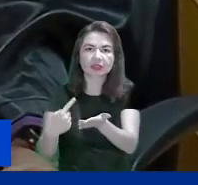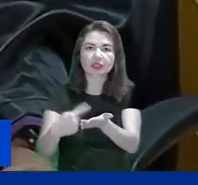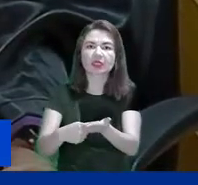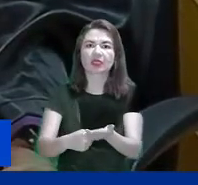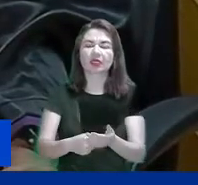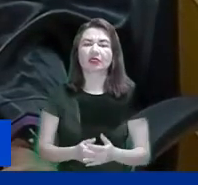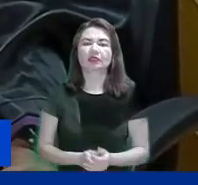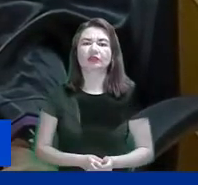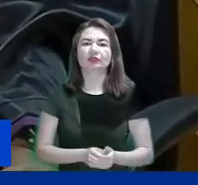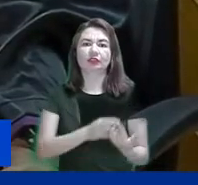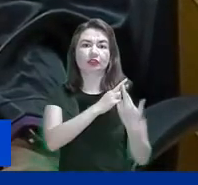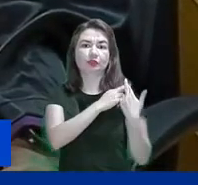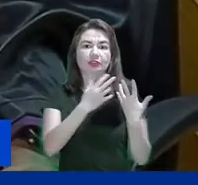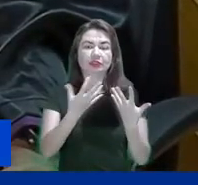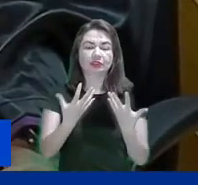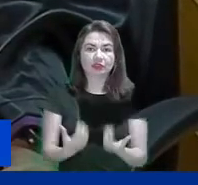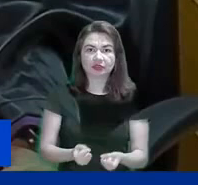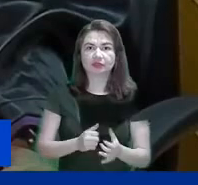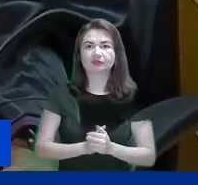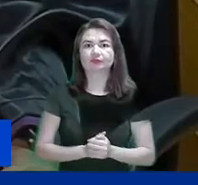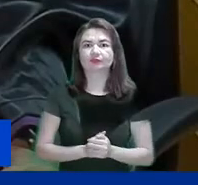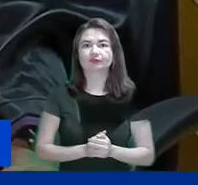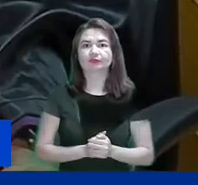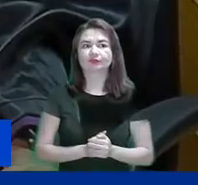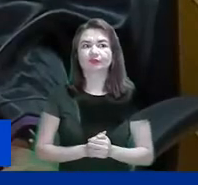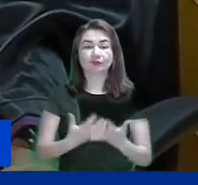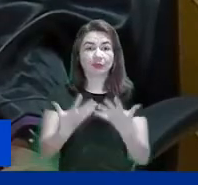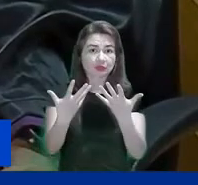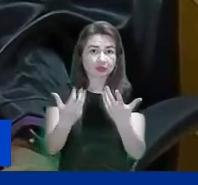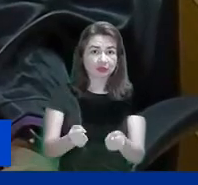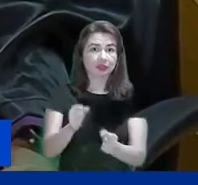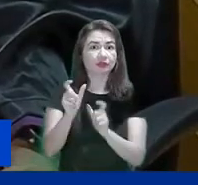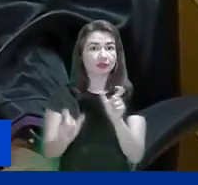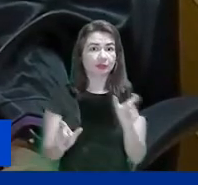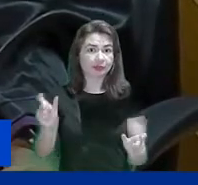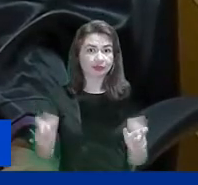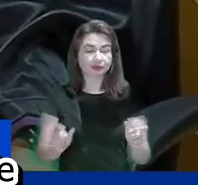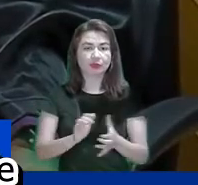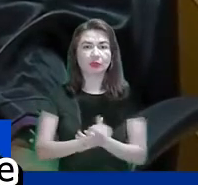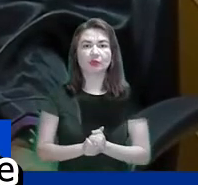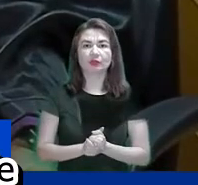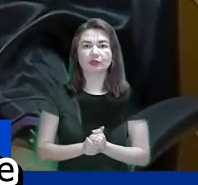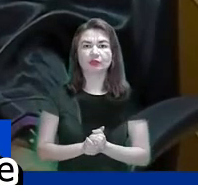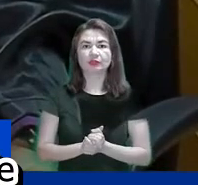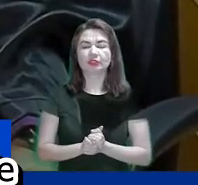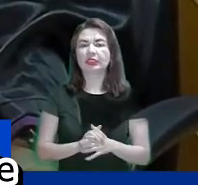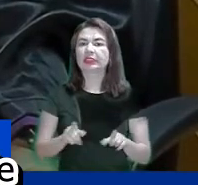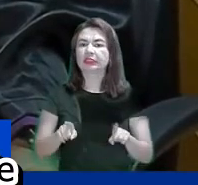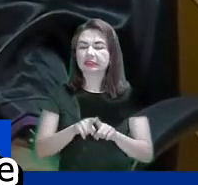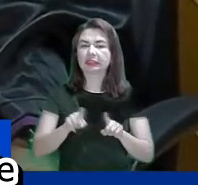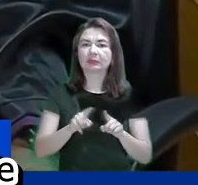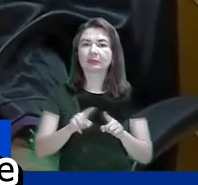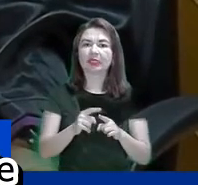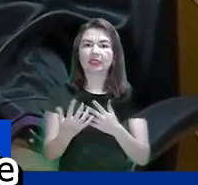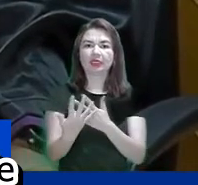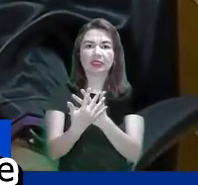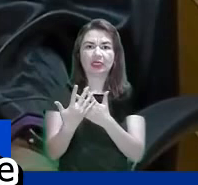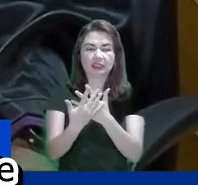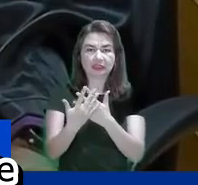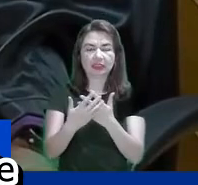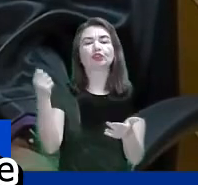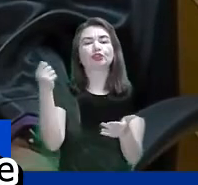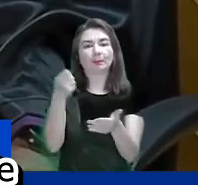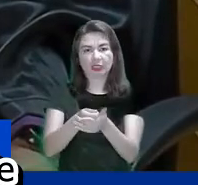obrigação assumida, os dados e a anuência da pessoa credora. 3, o cronograma de pagamento.